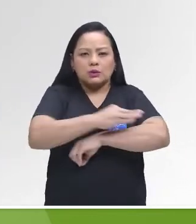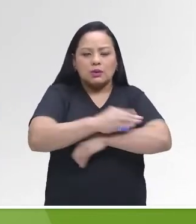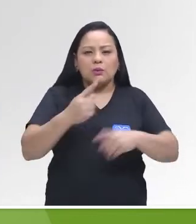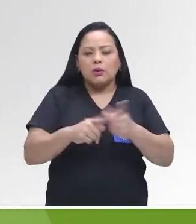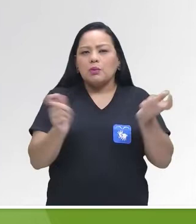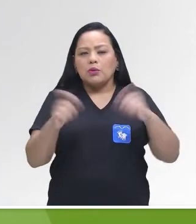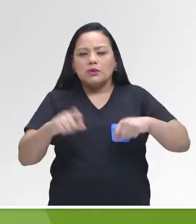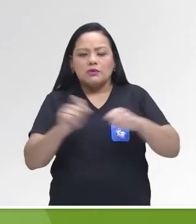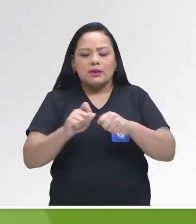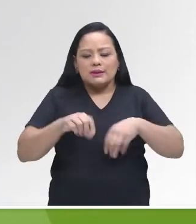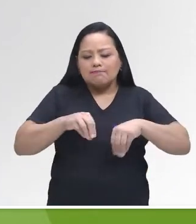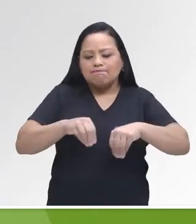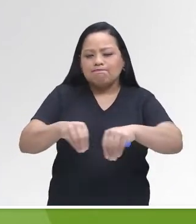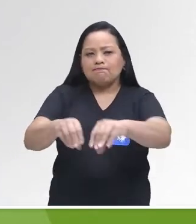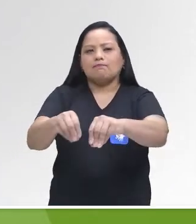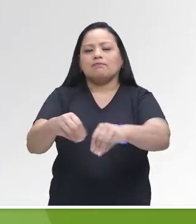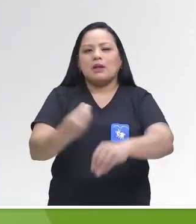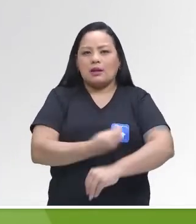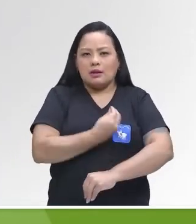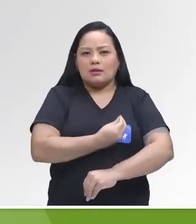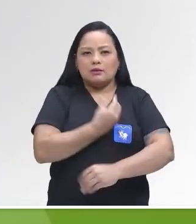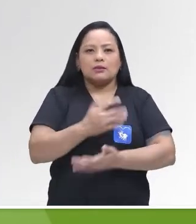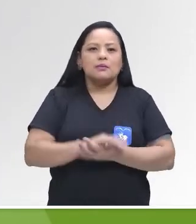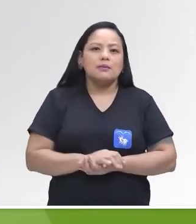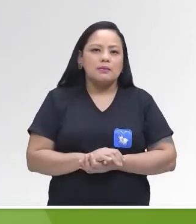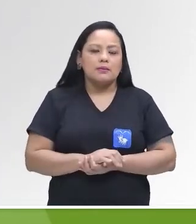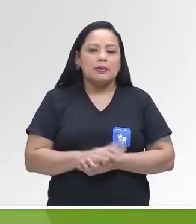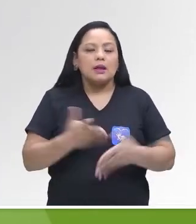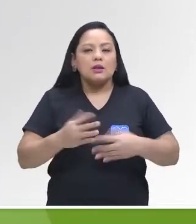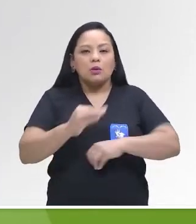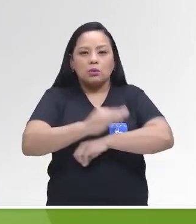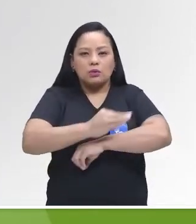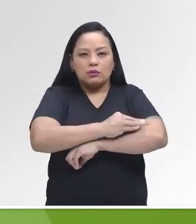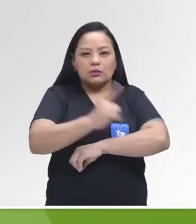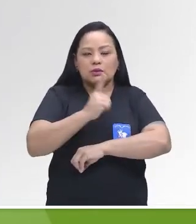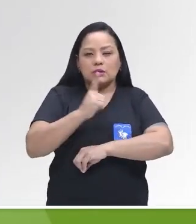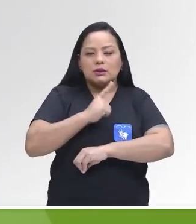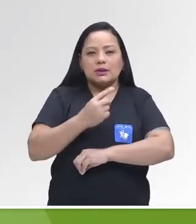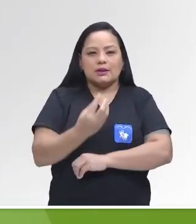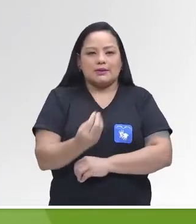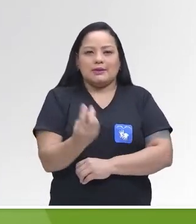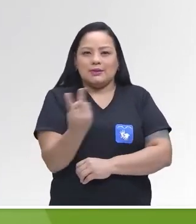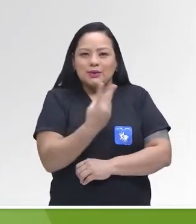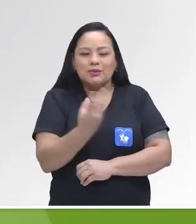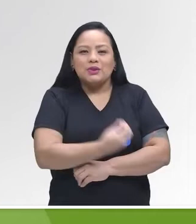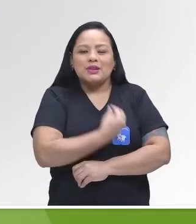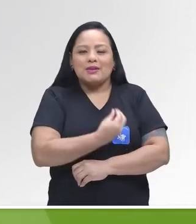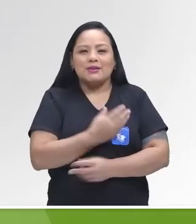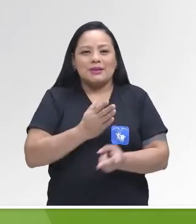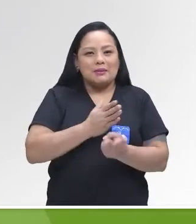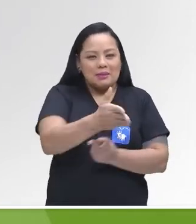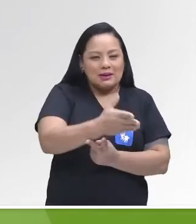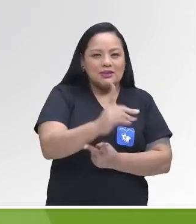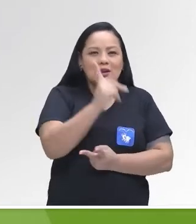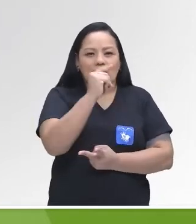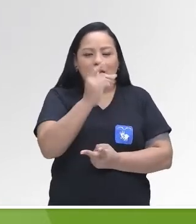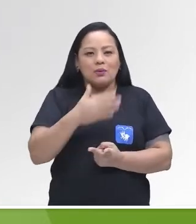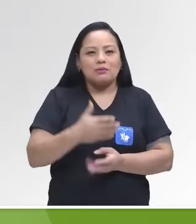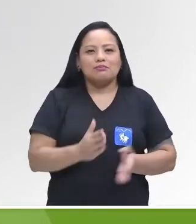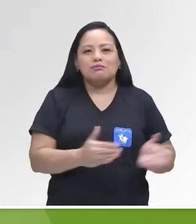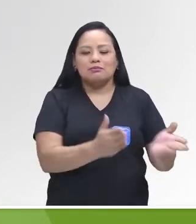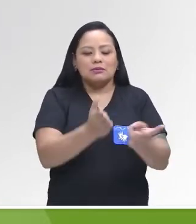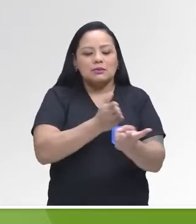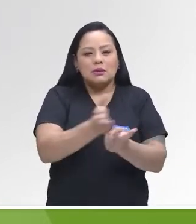para o ambiente terrestre, tá? Então, os anfíbios, eles têm essa vida dupla, né? Parte da vida deles é na água e parte no